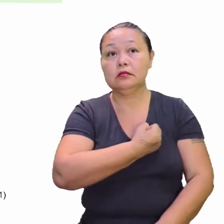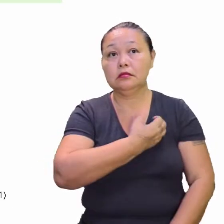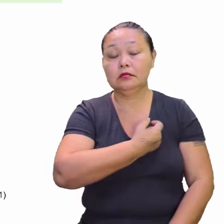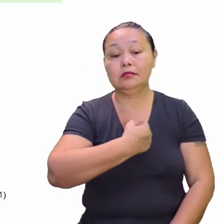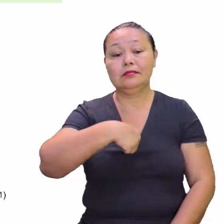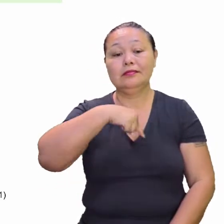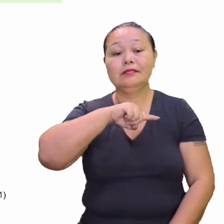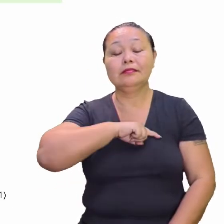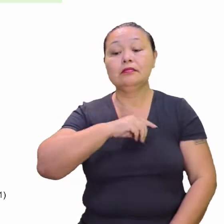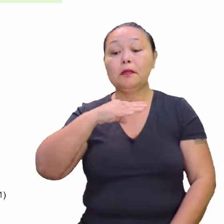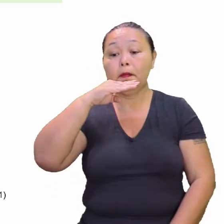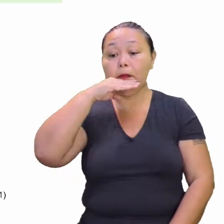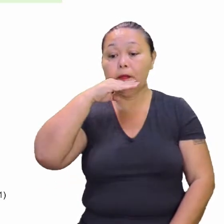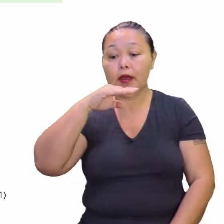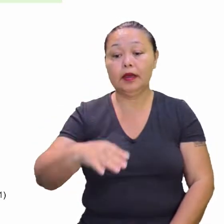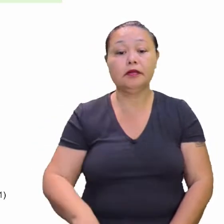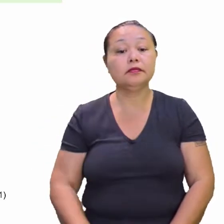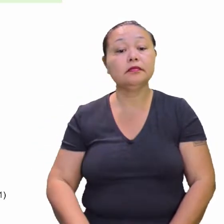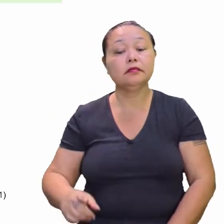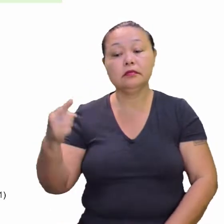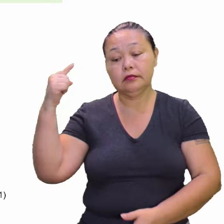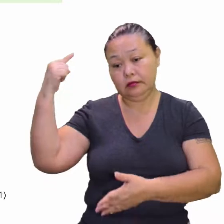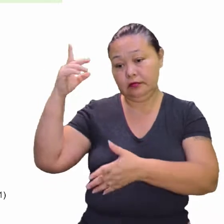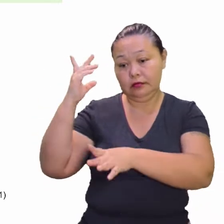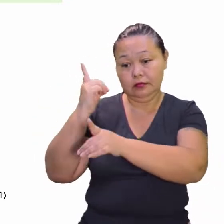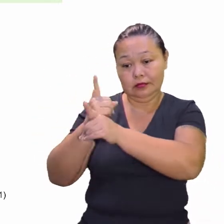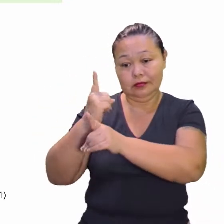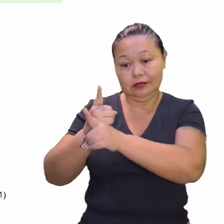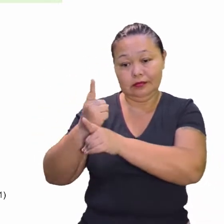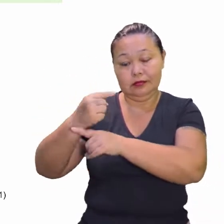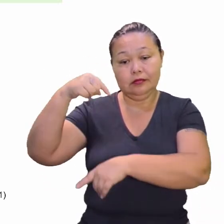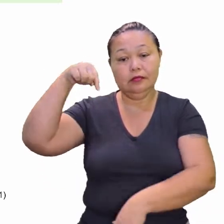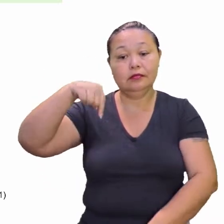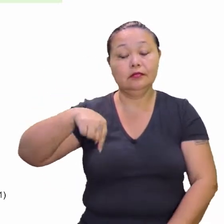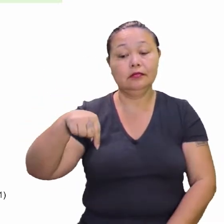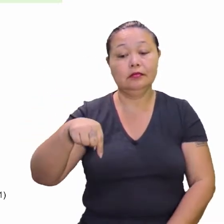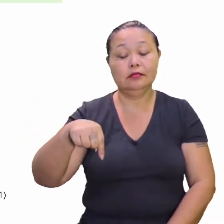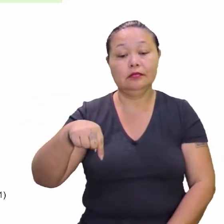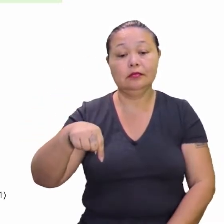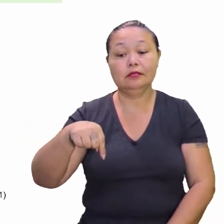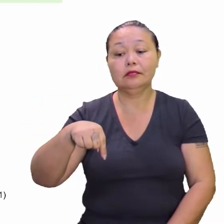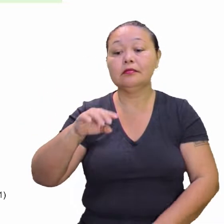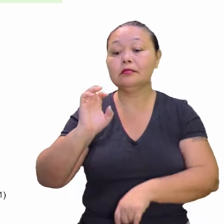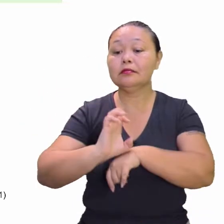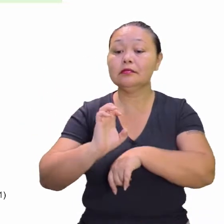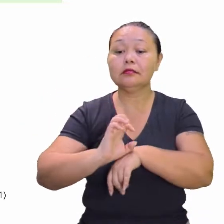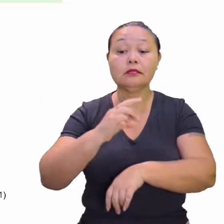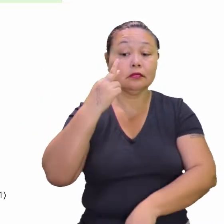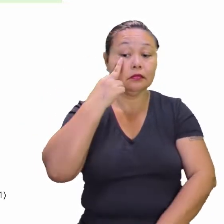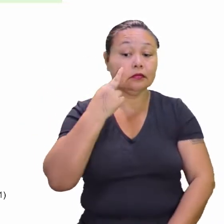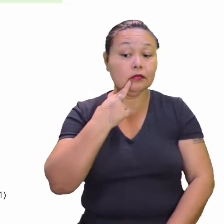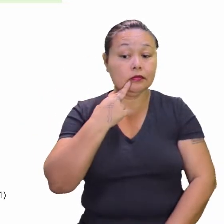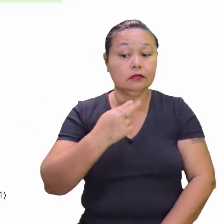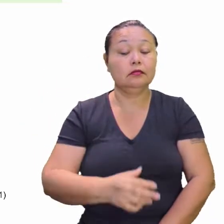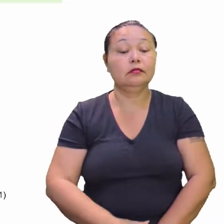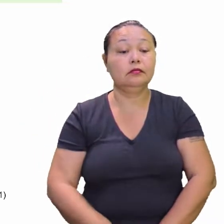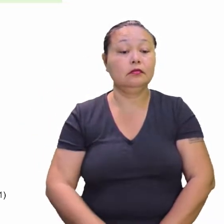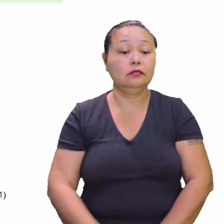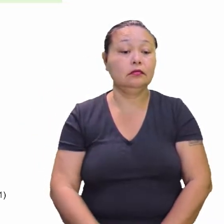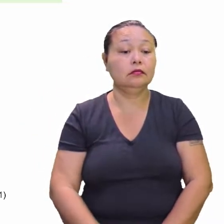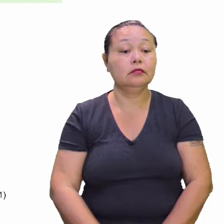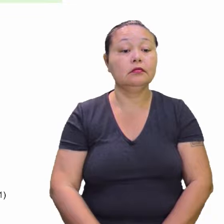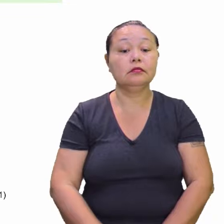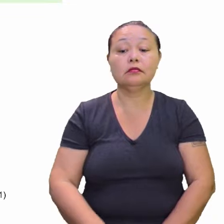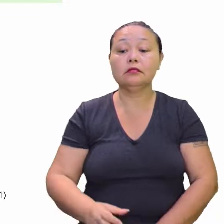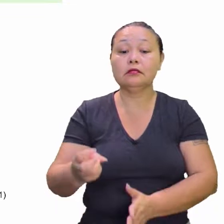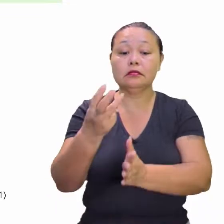maracujá, manga. São os principais que a gente encontra aqui no nosso estado de Rondônia.